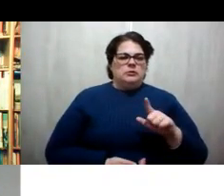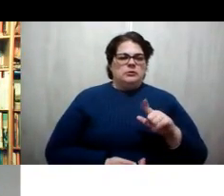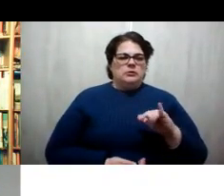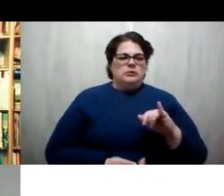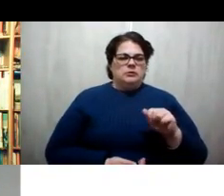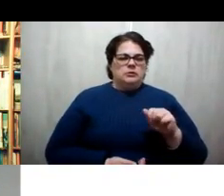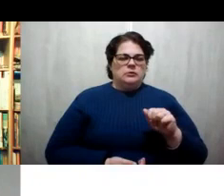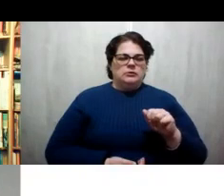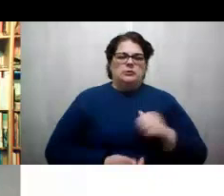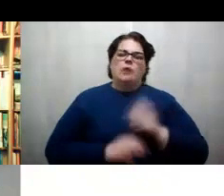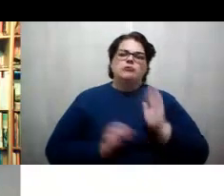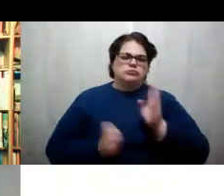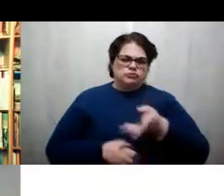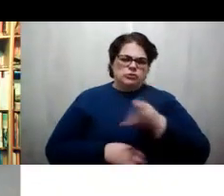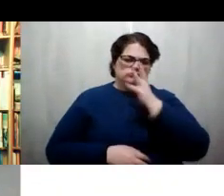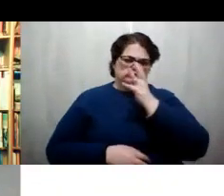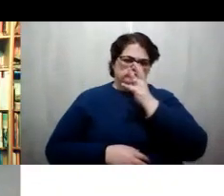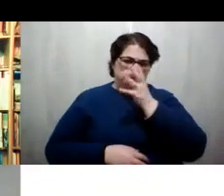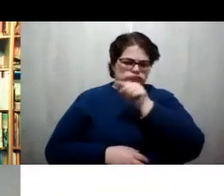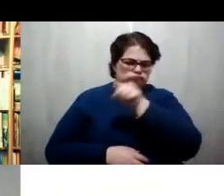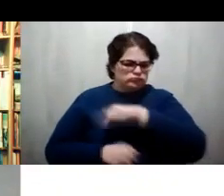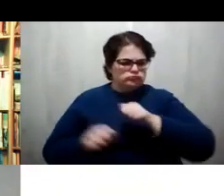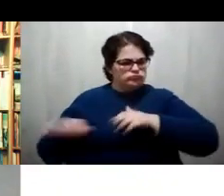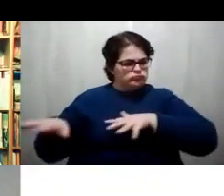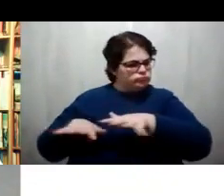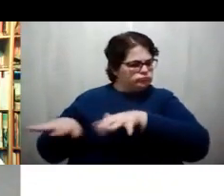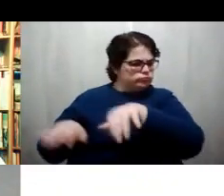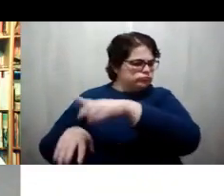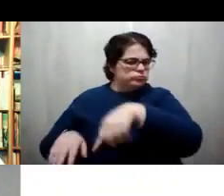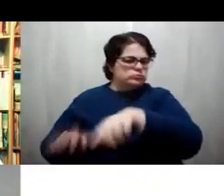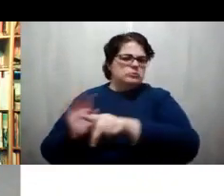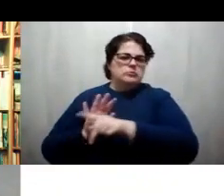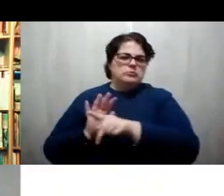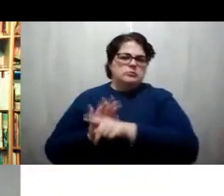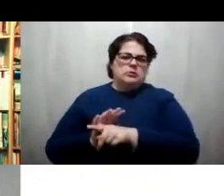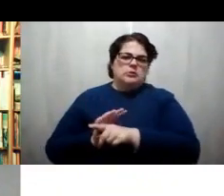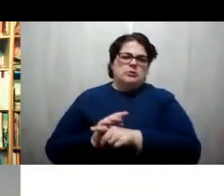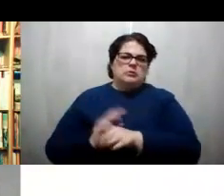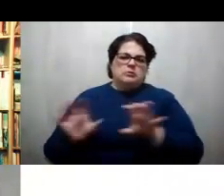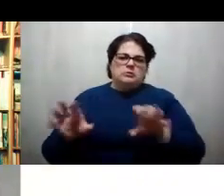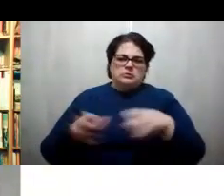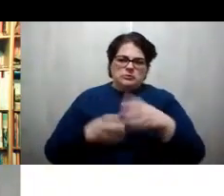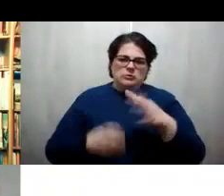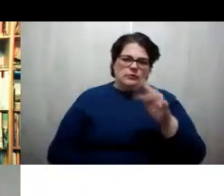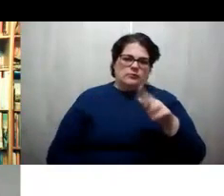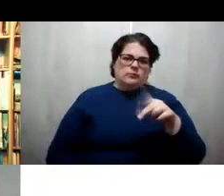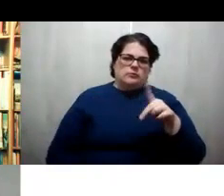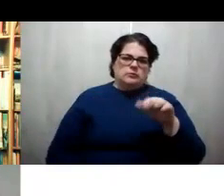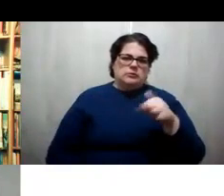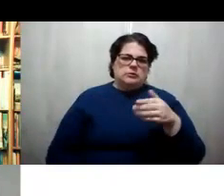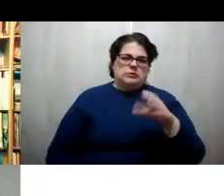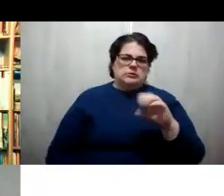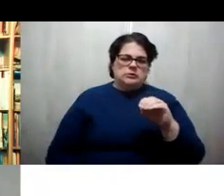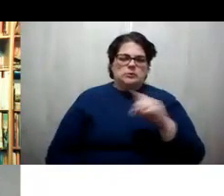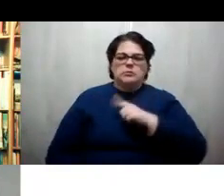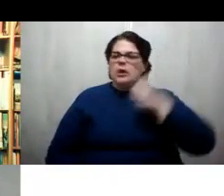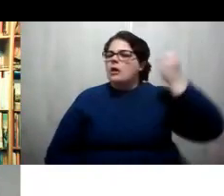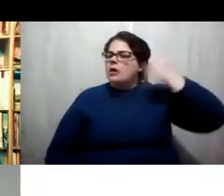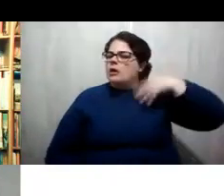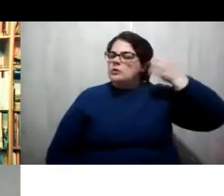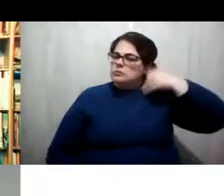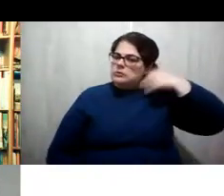já assisti um espetáculo acompanhada com deficientes visuais da Fundação, a Fundação Dorina Noil, Ah, sim. com audiodescrição